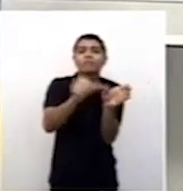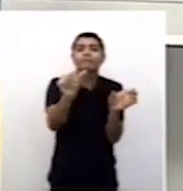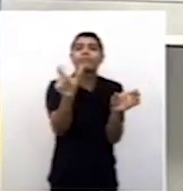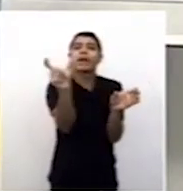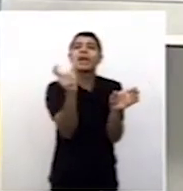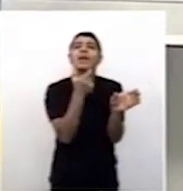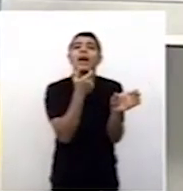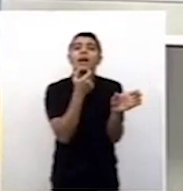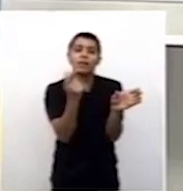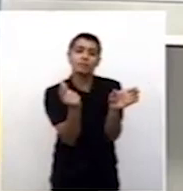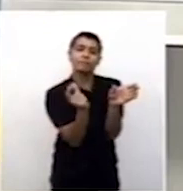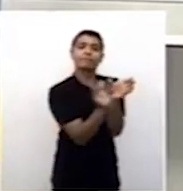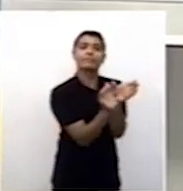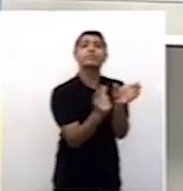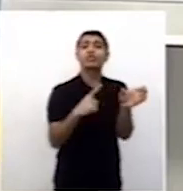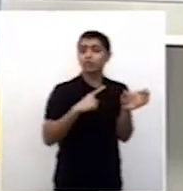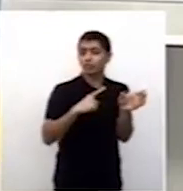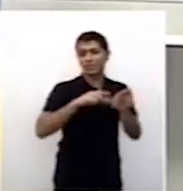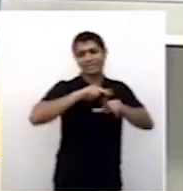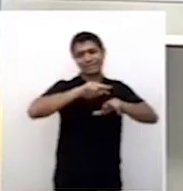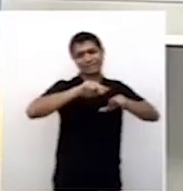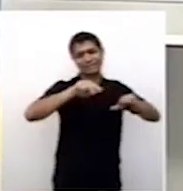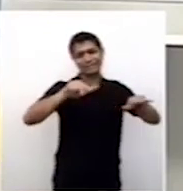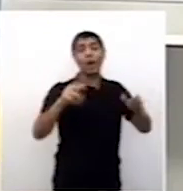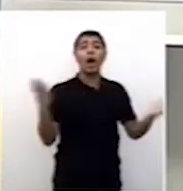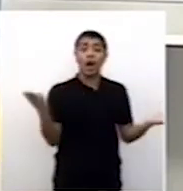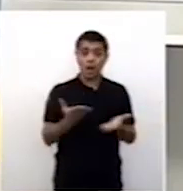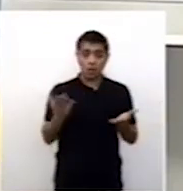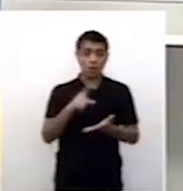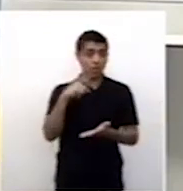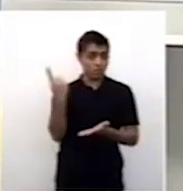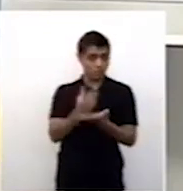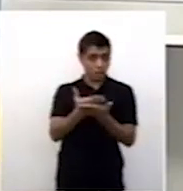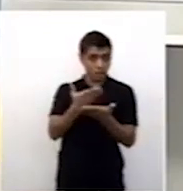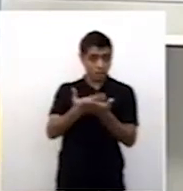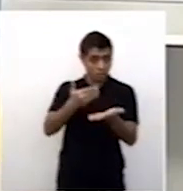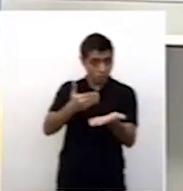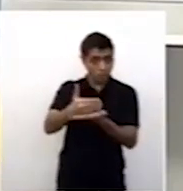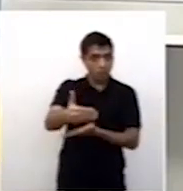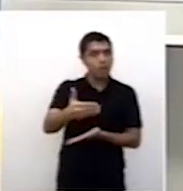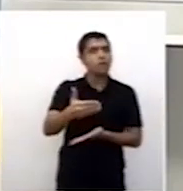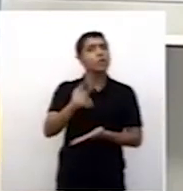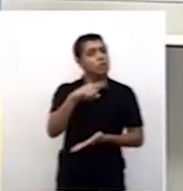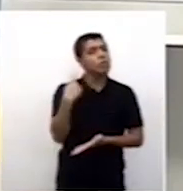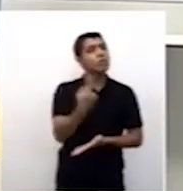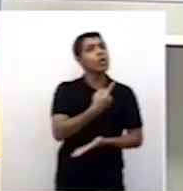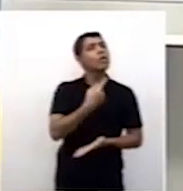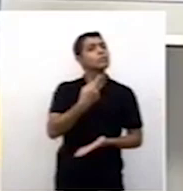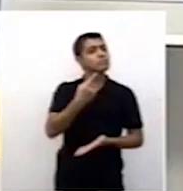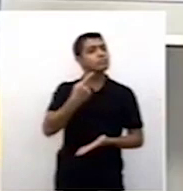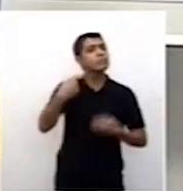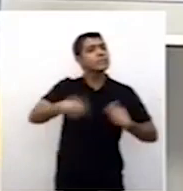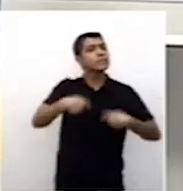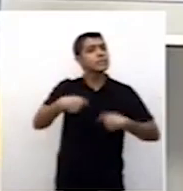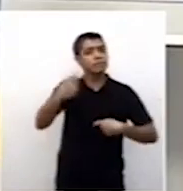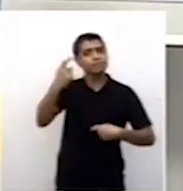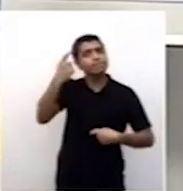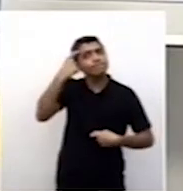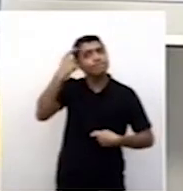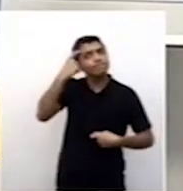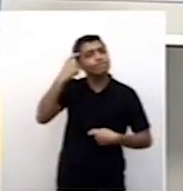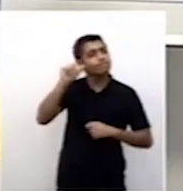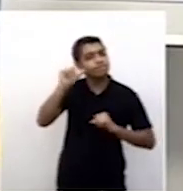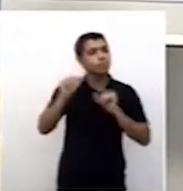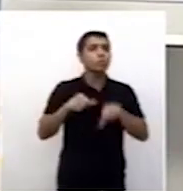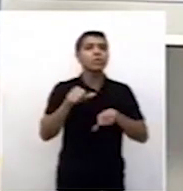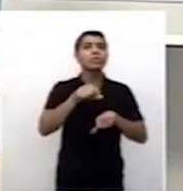nós começarmos a nossa aula de hoje, nós vamos quebrar este preconceito de vocês dizerem que vocês não entendem nada de inglês,